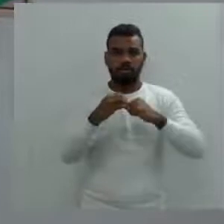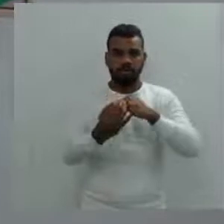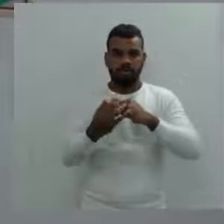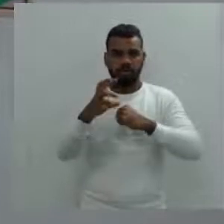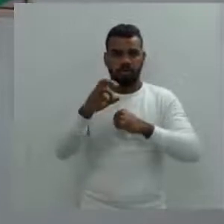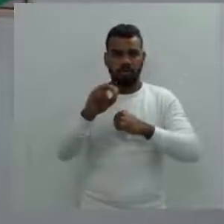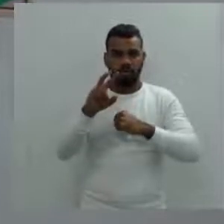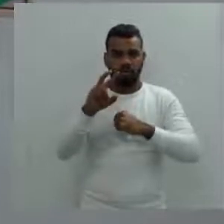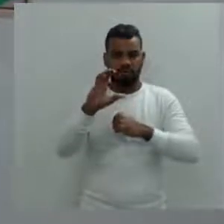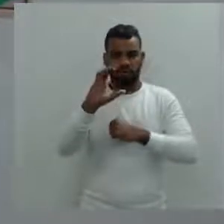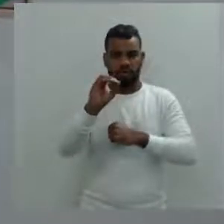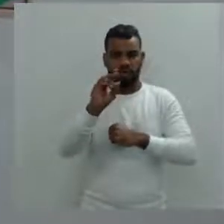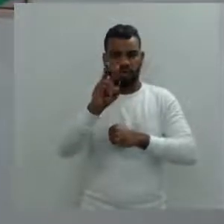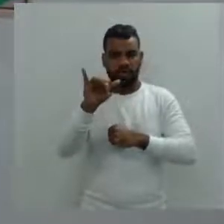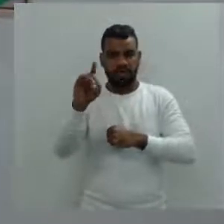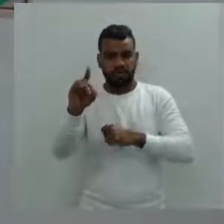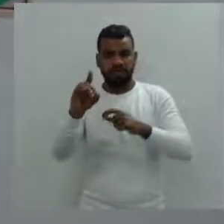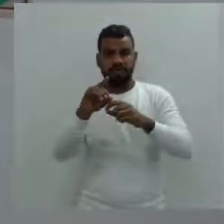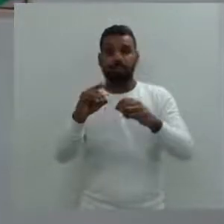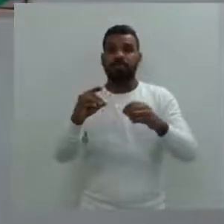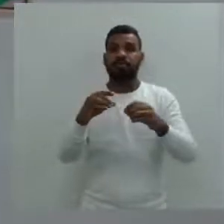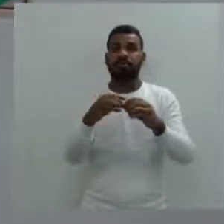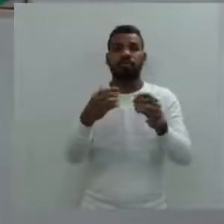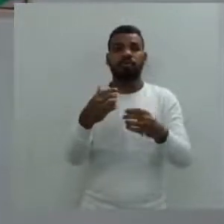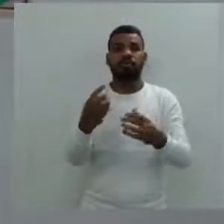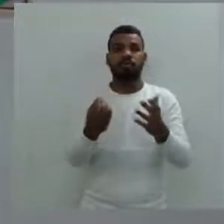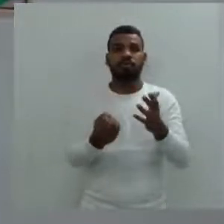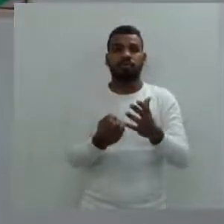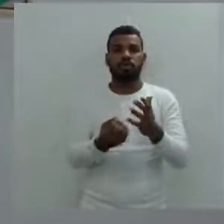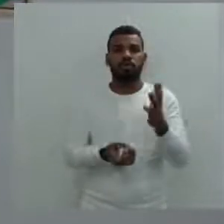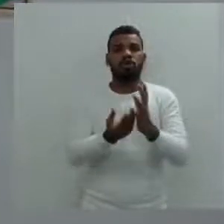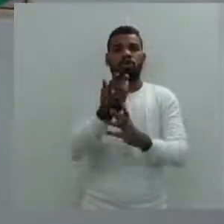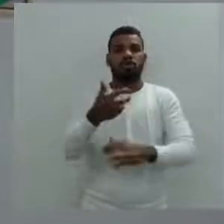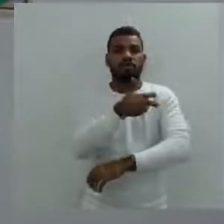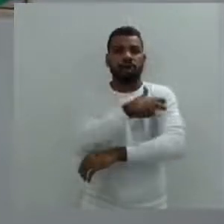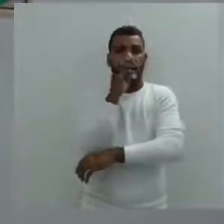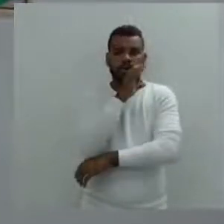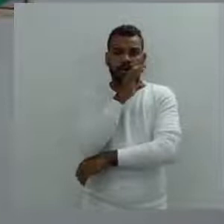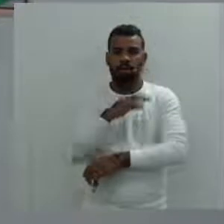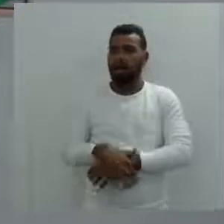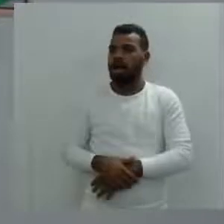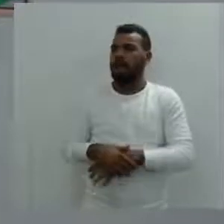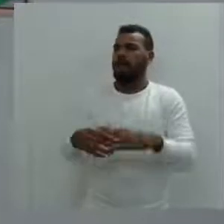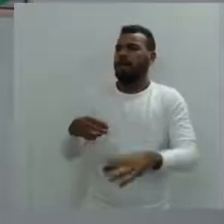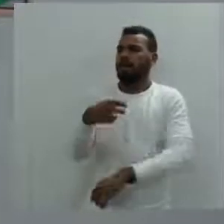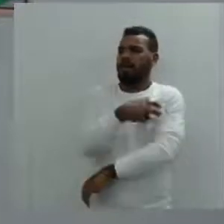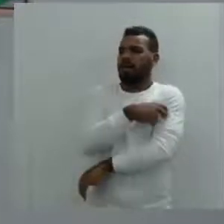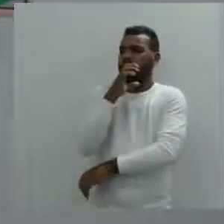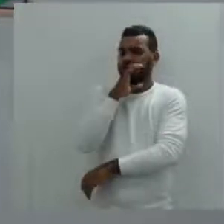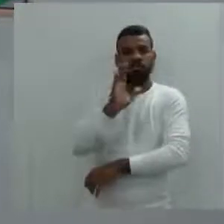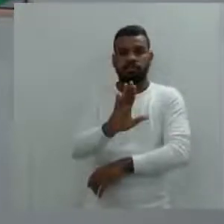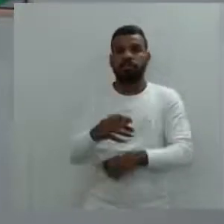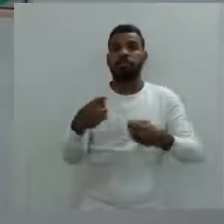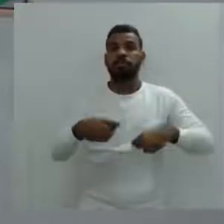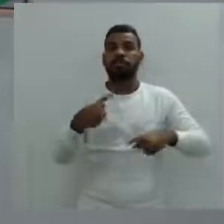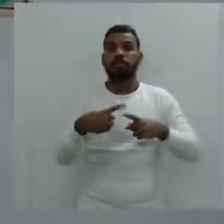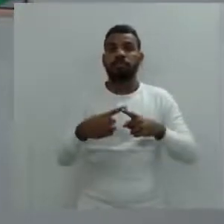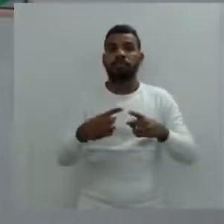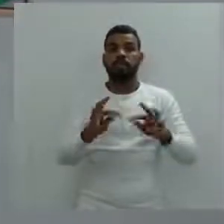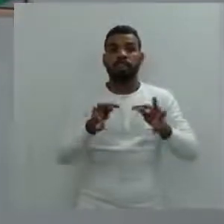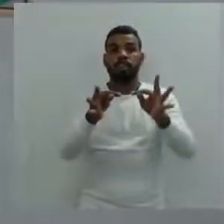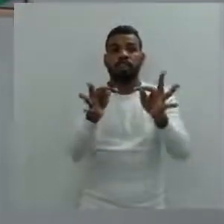Covid-19, infelizmente, mas criamos vacina em tempo recorde. Ah, por que criaram com muita pressa? Não, porque existe uma coisa,